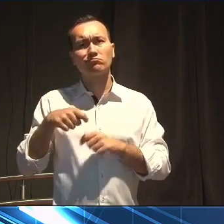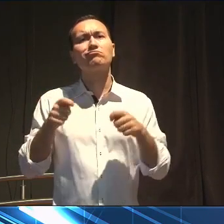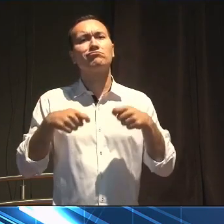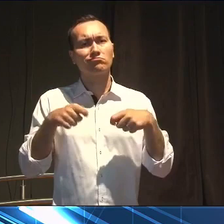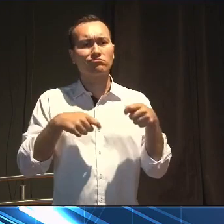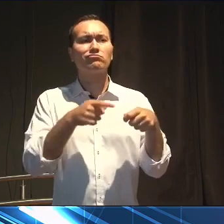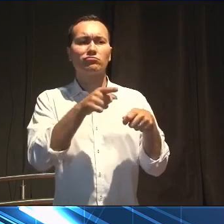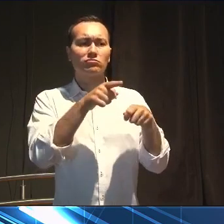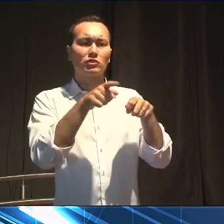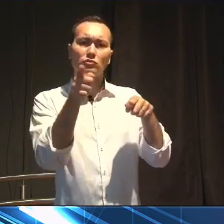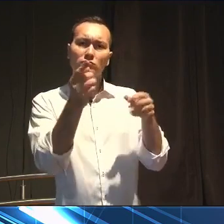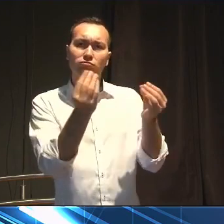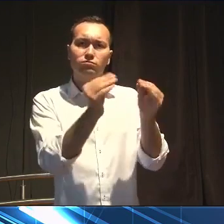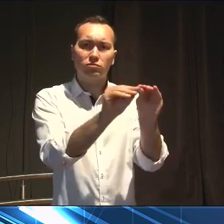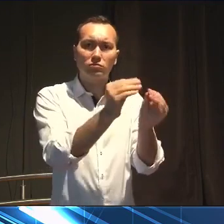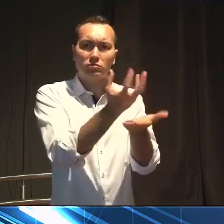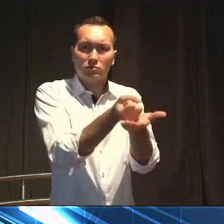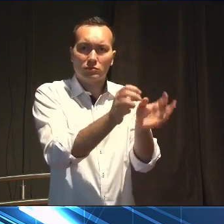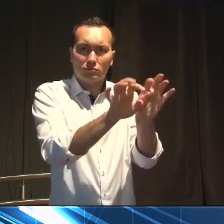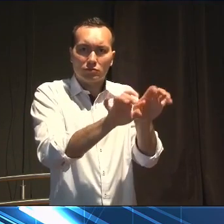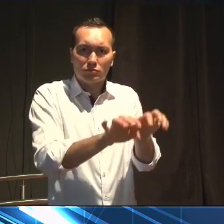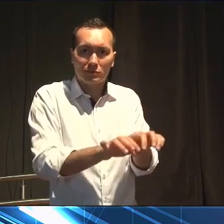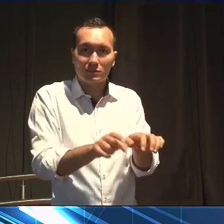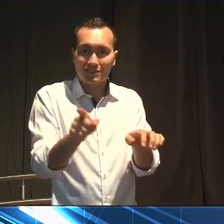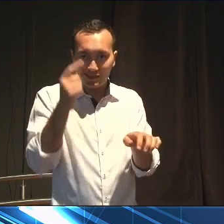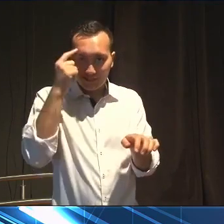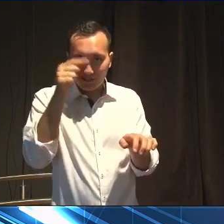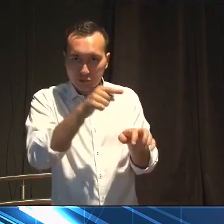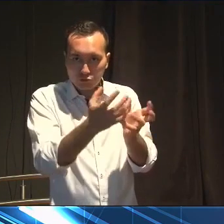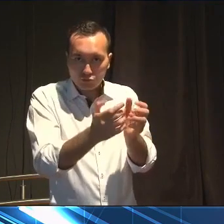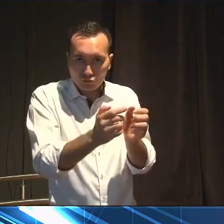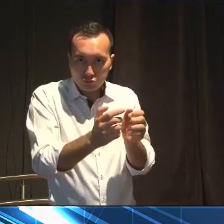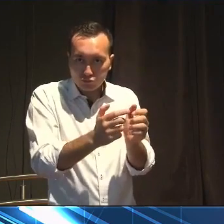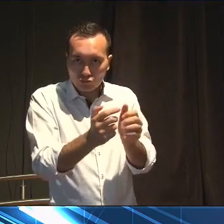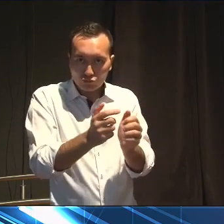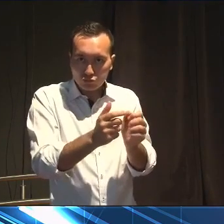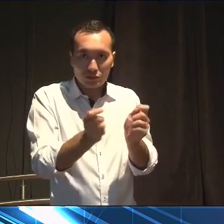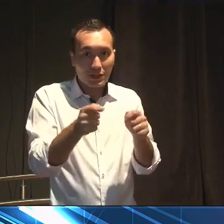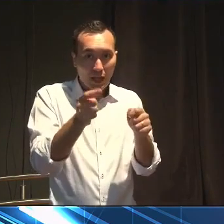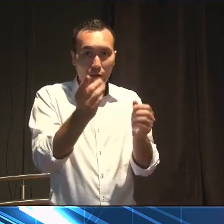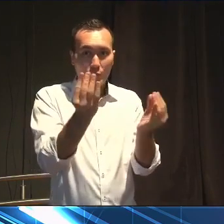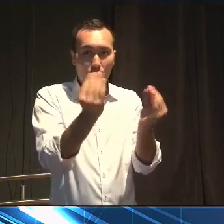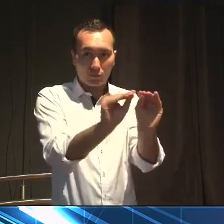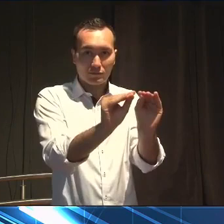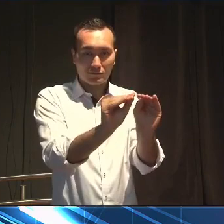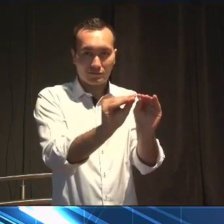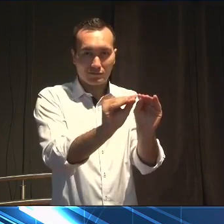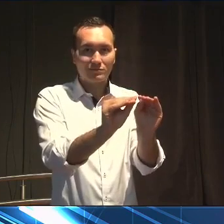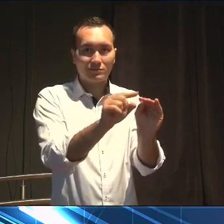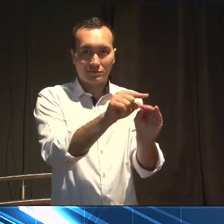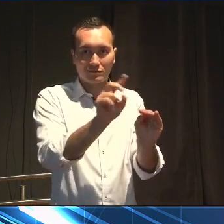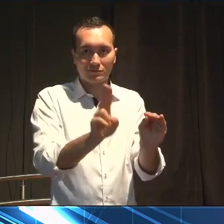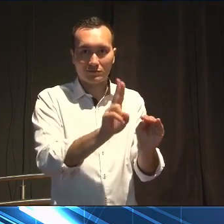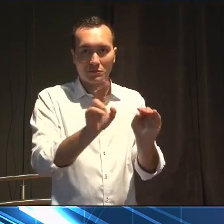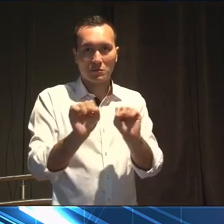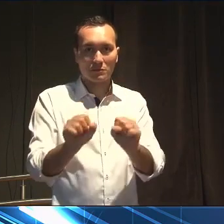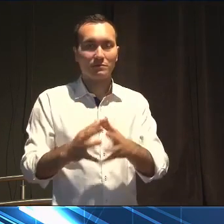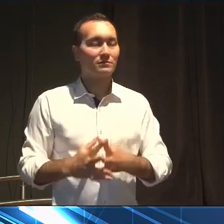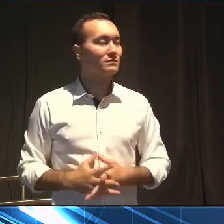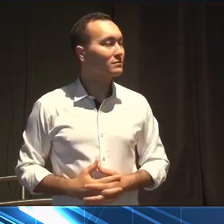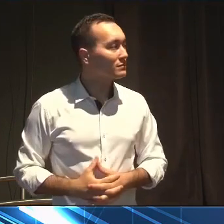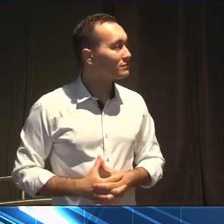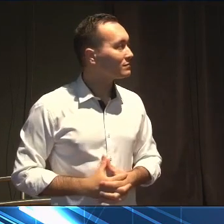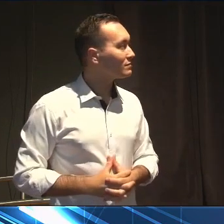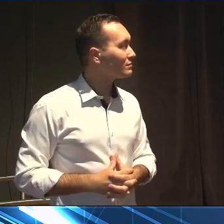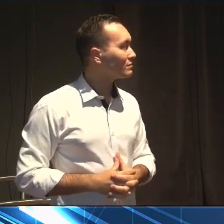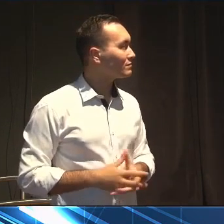aprender a usar isso na sua máquina que você usa para jogar no dia a dia, e depois simplesmente levar para um ambiente profissional. Quem quiser mais